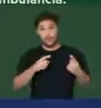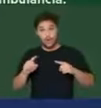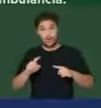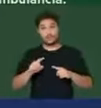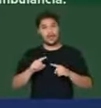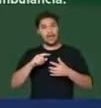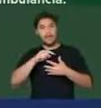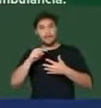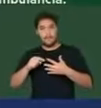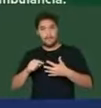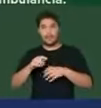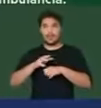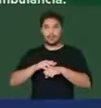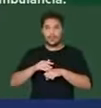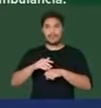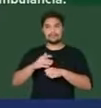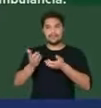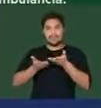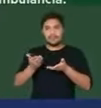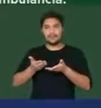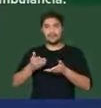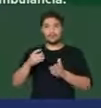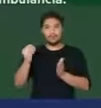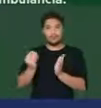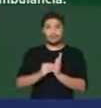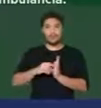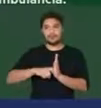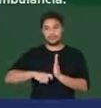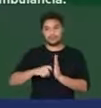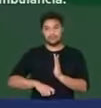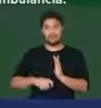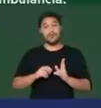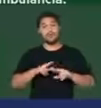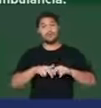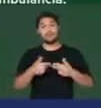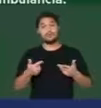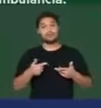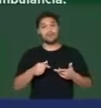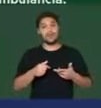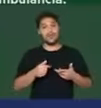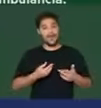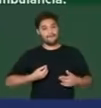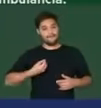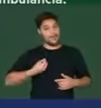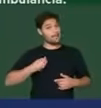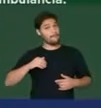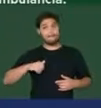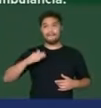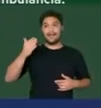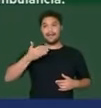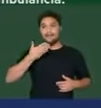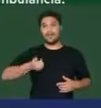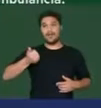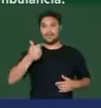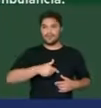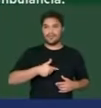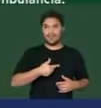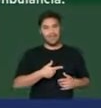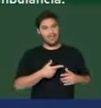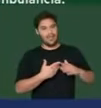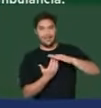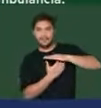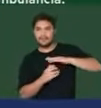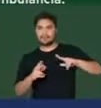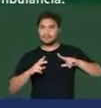que mata. A defesa da vida está acima do lucro dos planos e operadoras de saúde. É